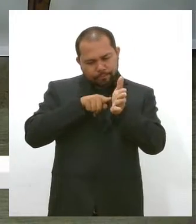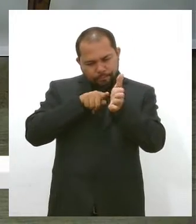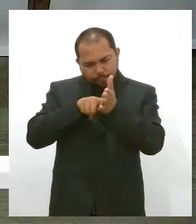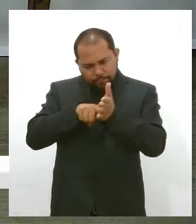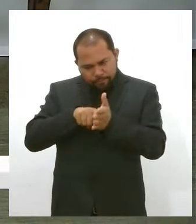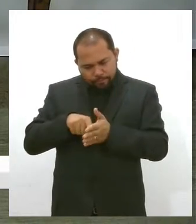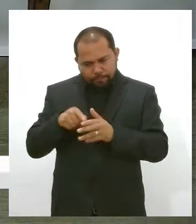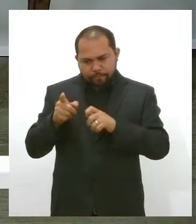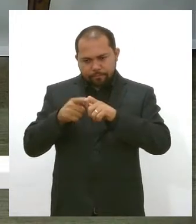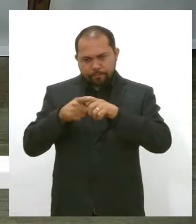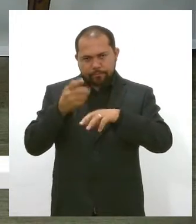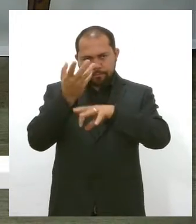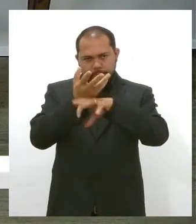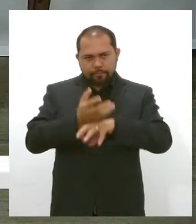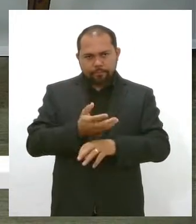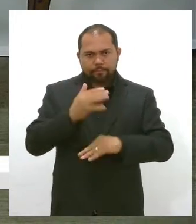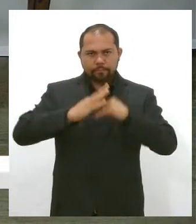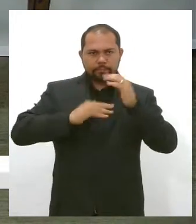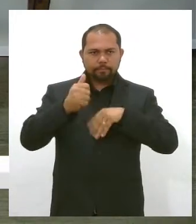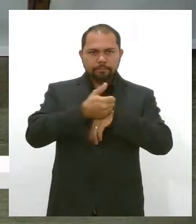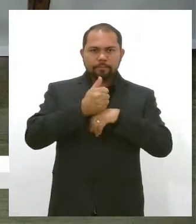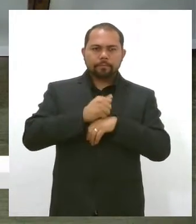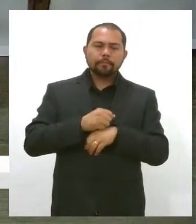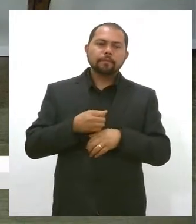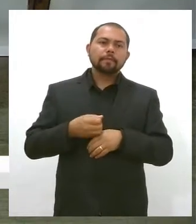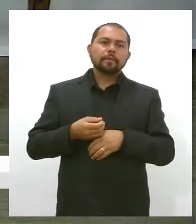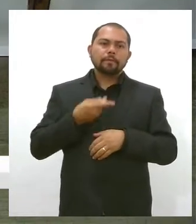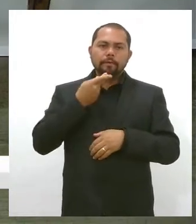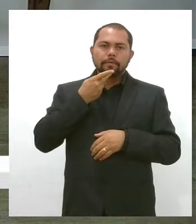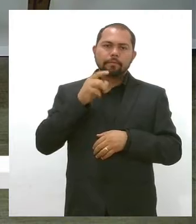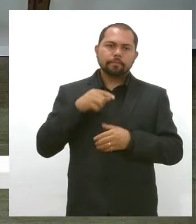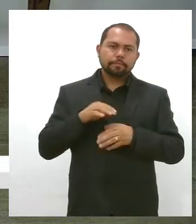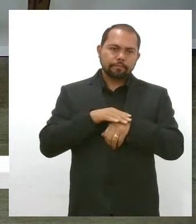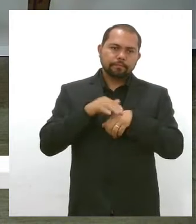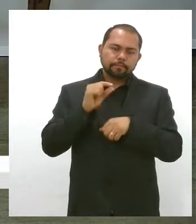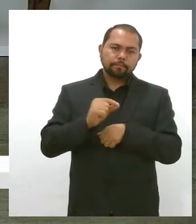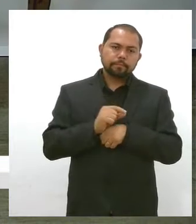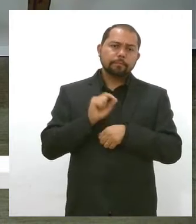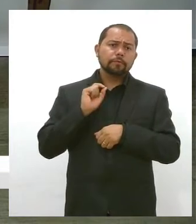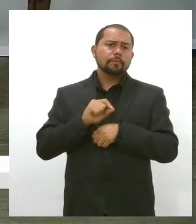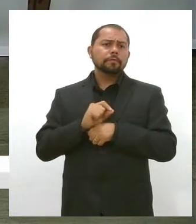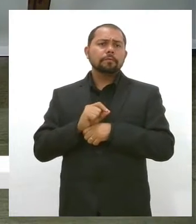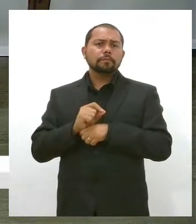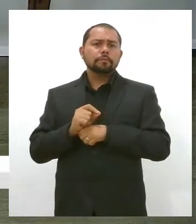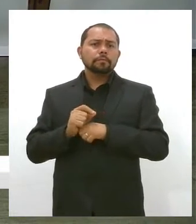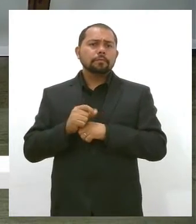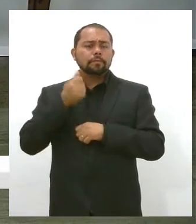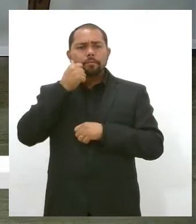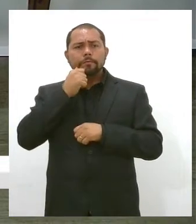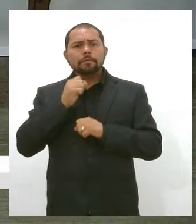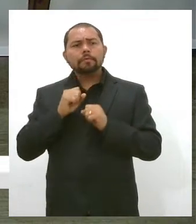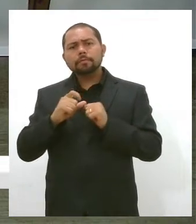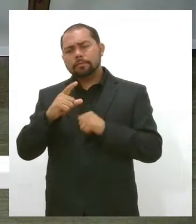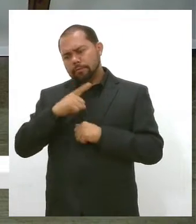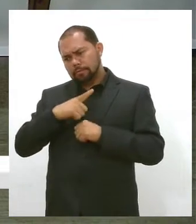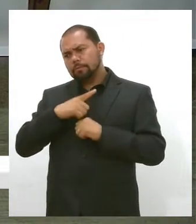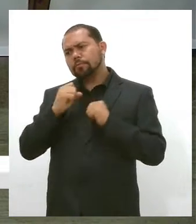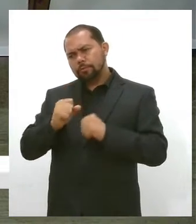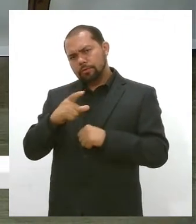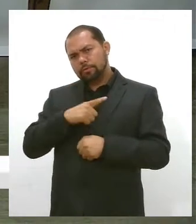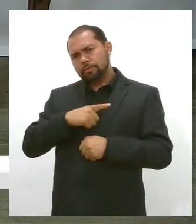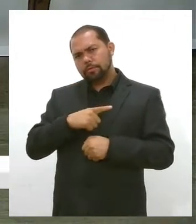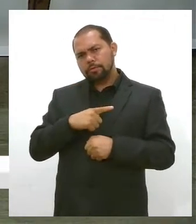o que, que a mulher que é encaminhada, então, para o CAISME pode contar, né, com o que, que ela pode contar de exames, diagnóstico,